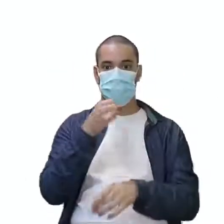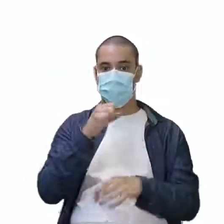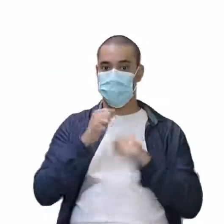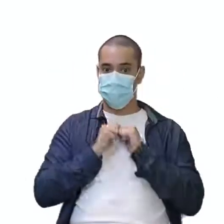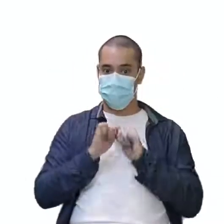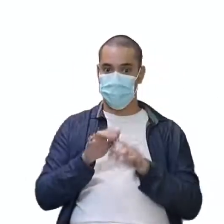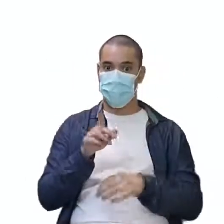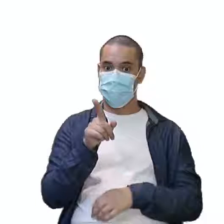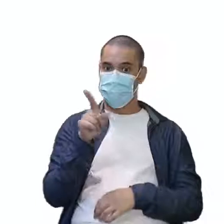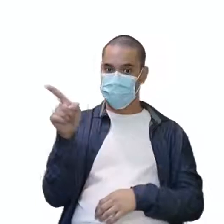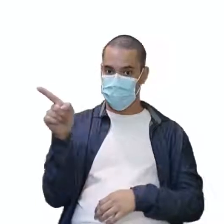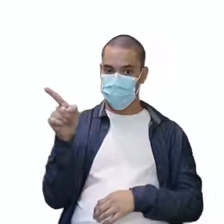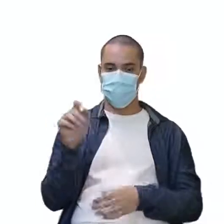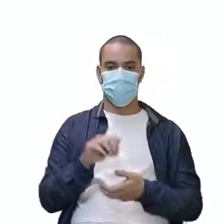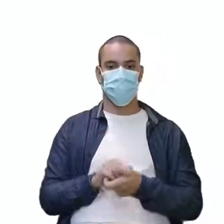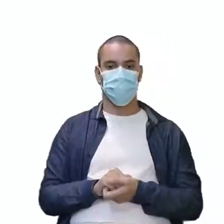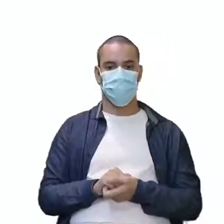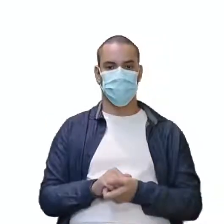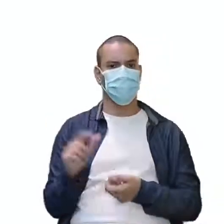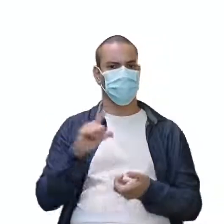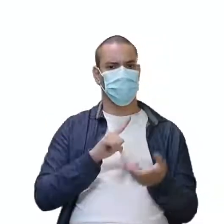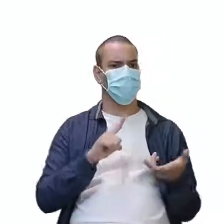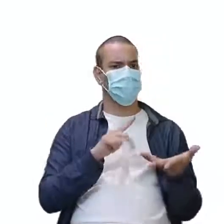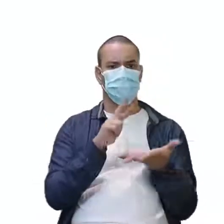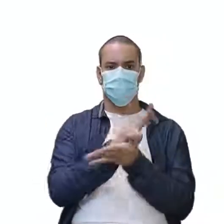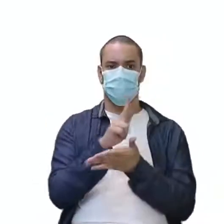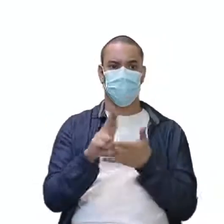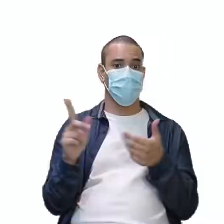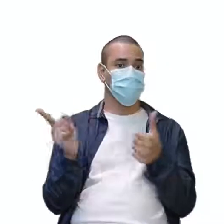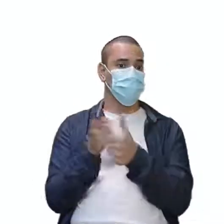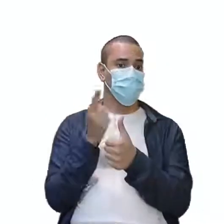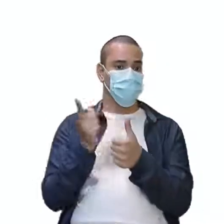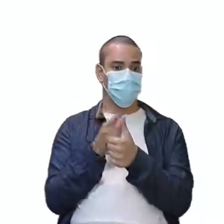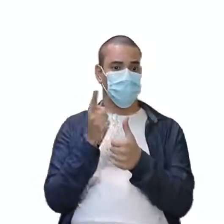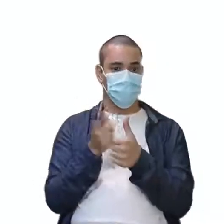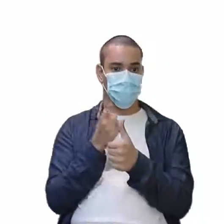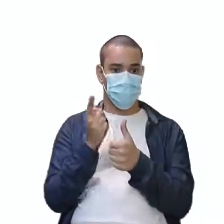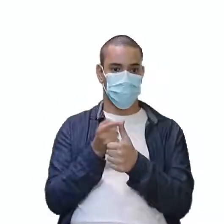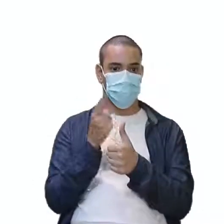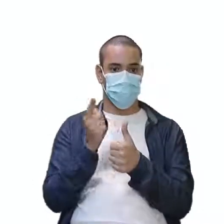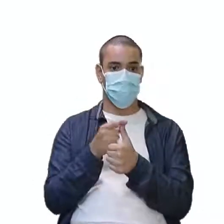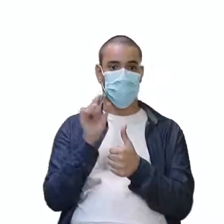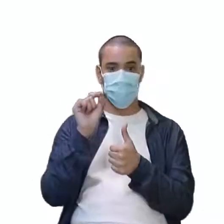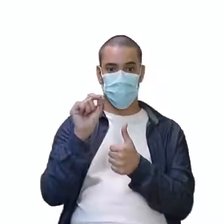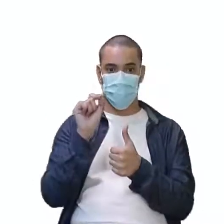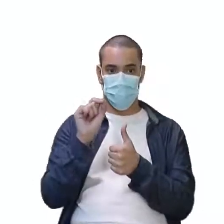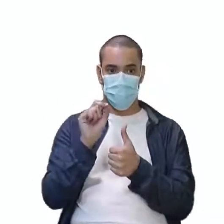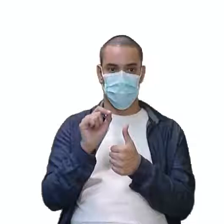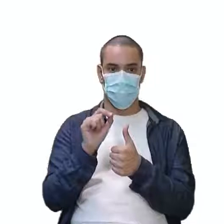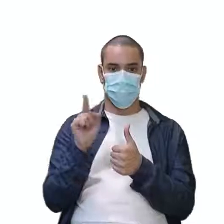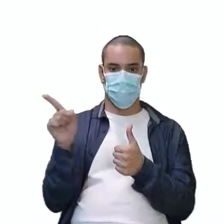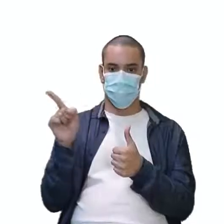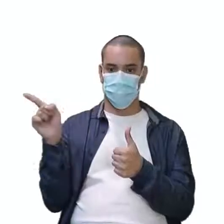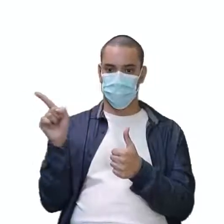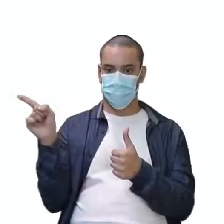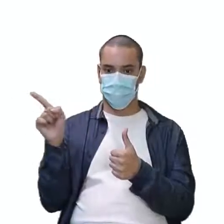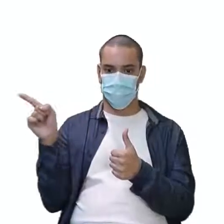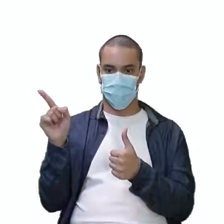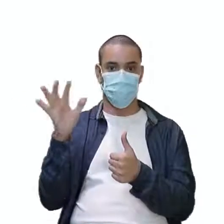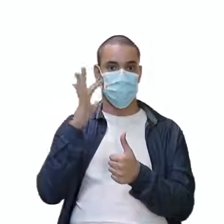e agora do canibalismo. Então, aqui a gente tem várias situações. Primeiro, tá? Você vai ter aqui os